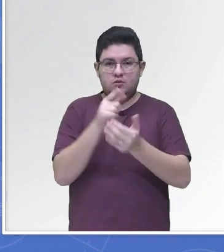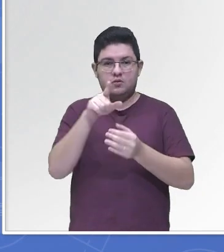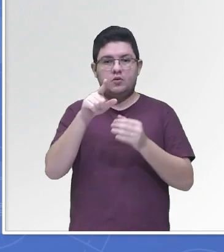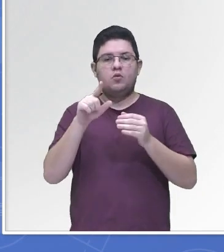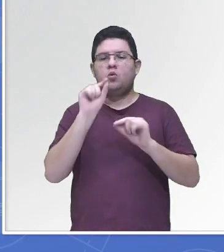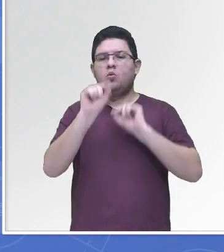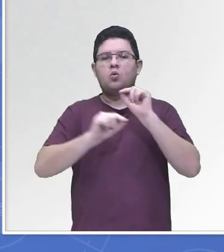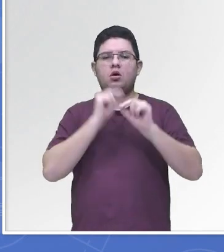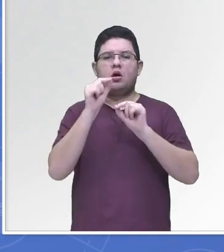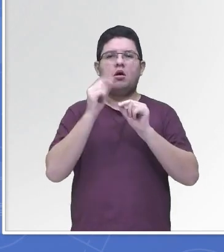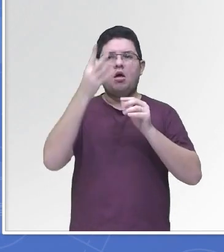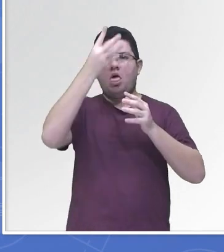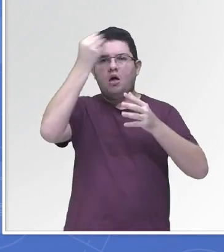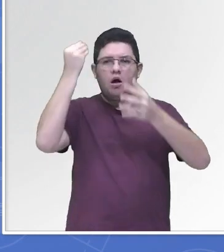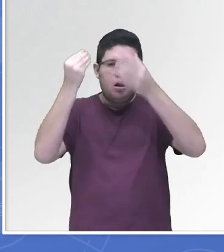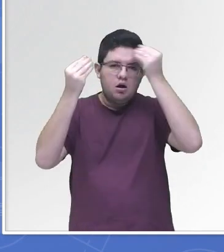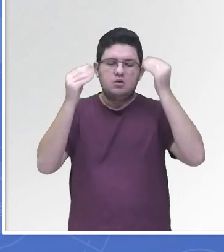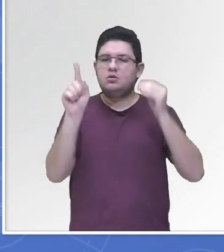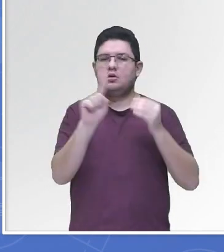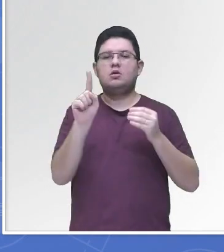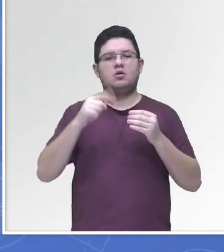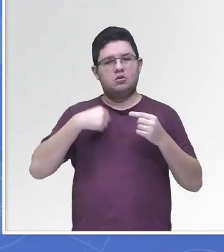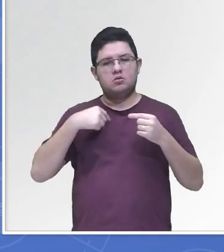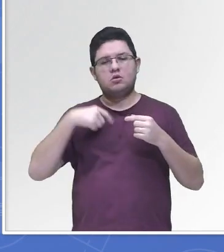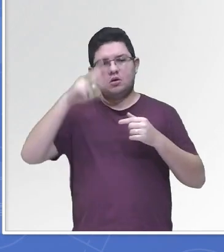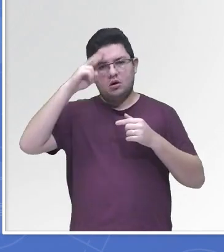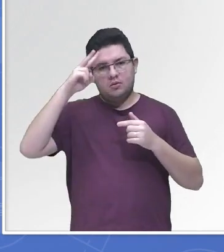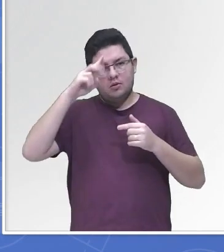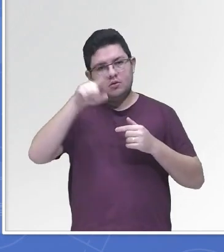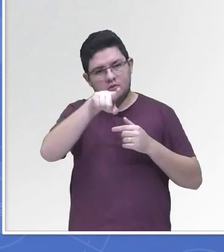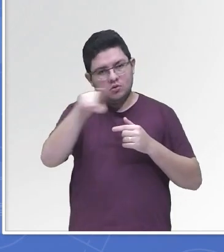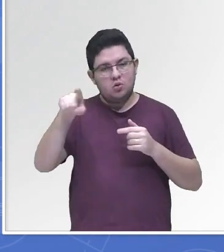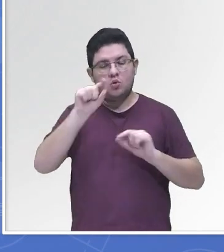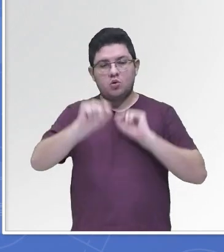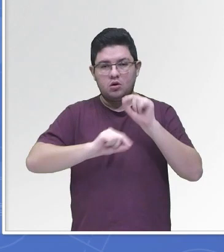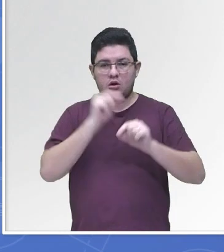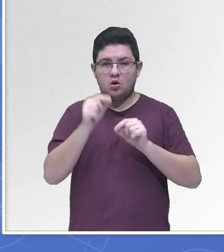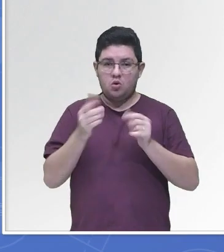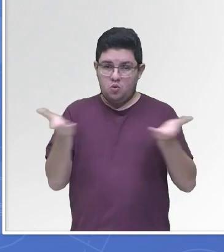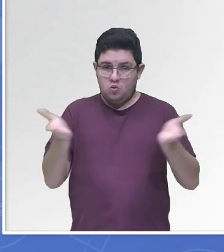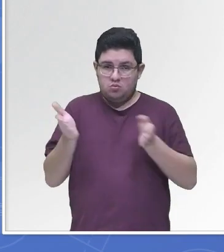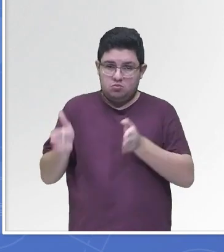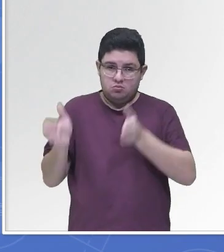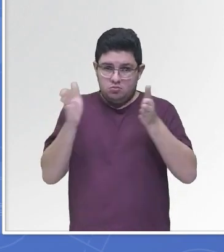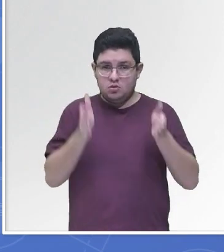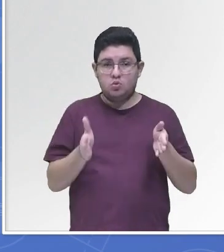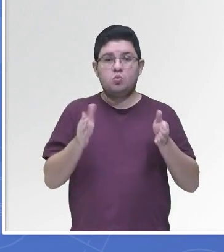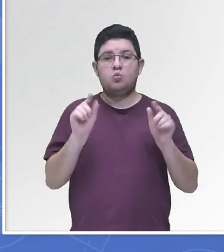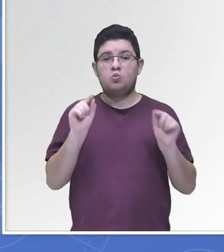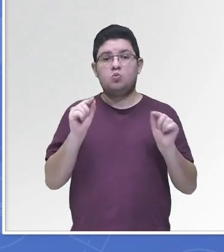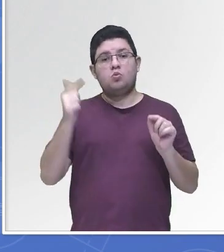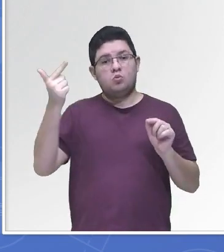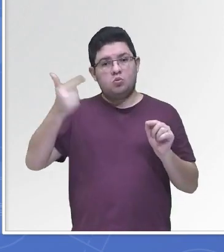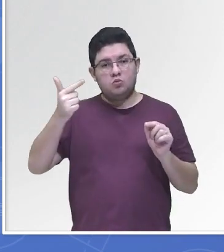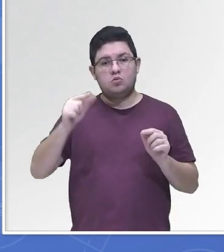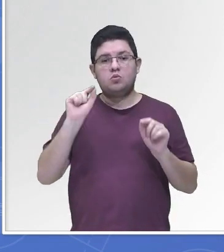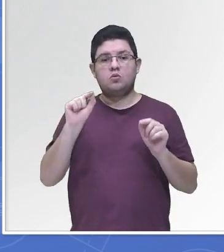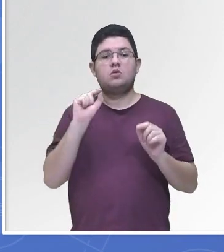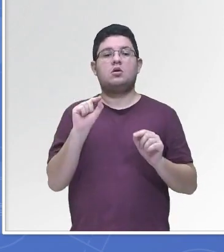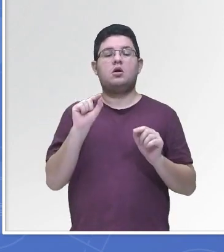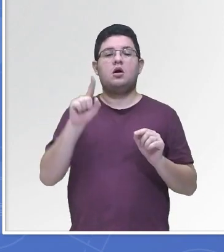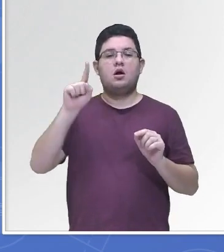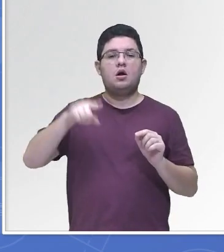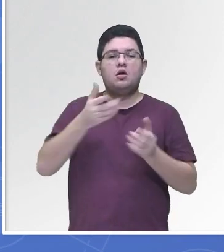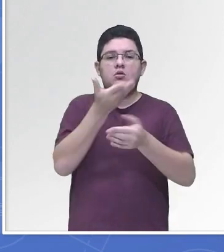tá? Vou estar lembrando de vez em quando vocês aqui. Bloco 2, aula de filosofia, segunda série do